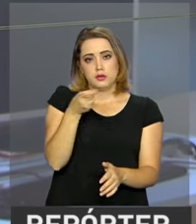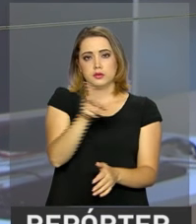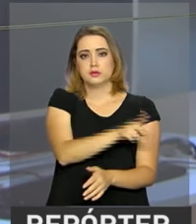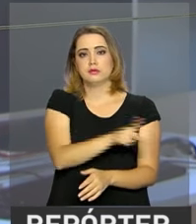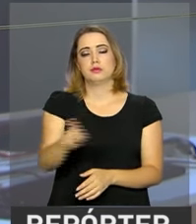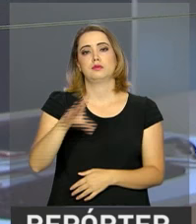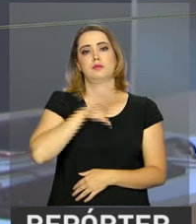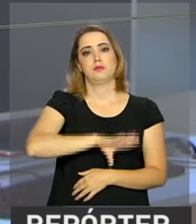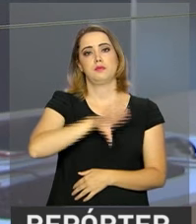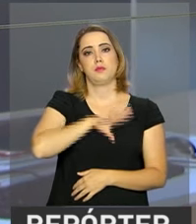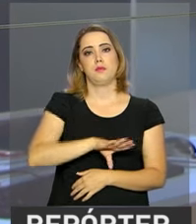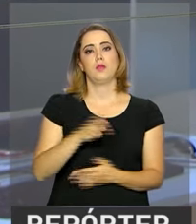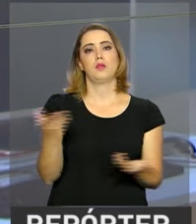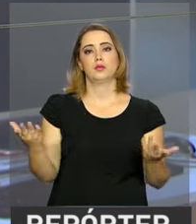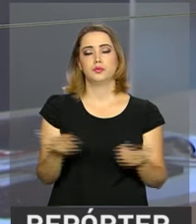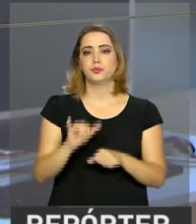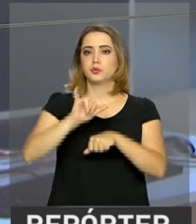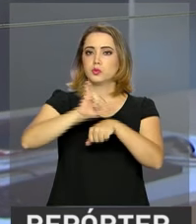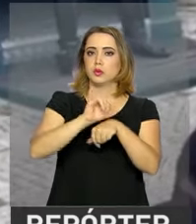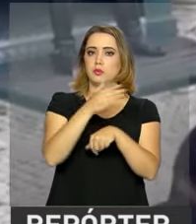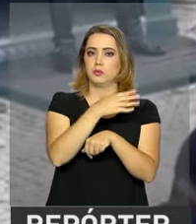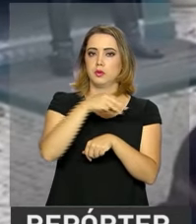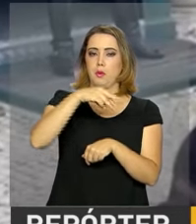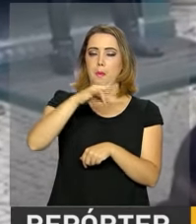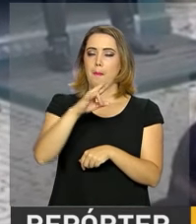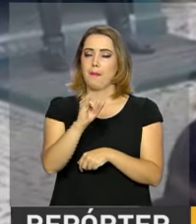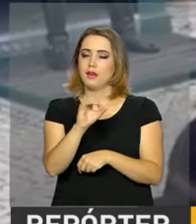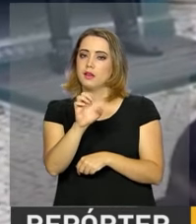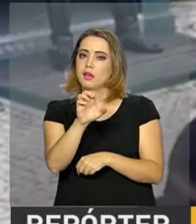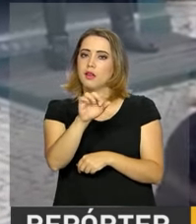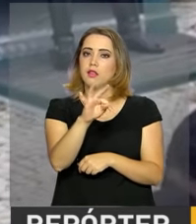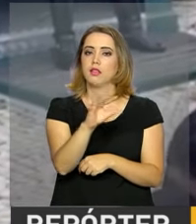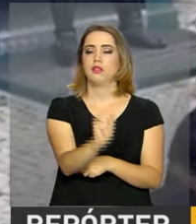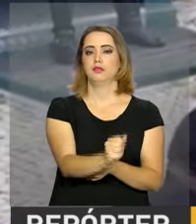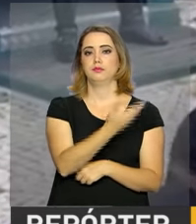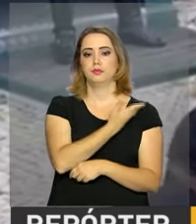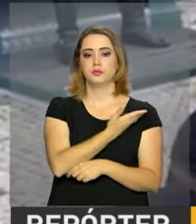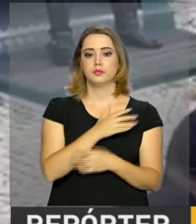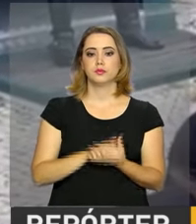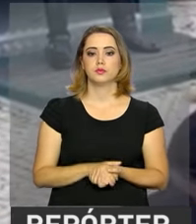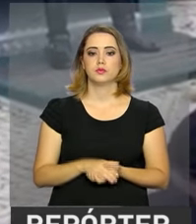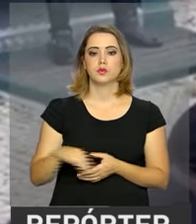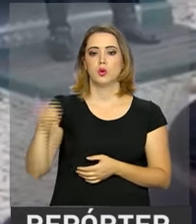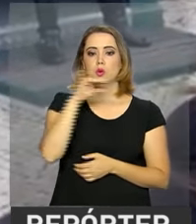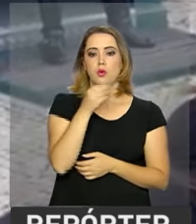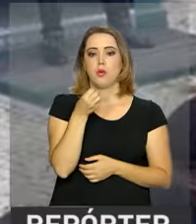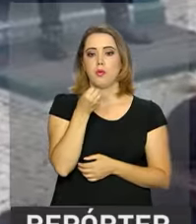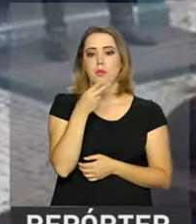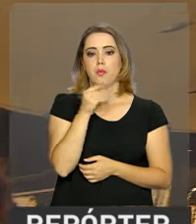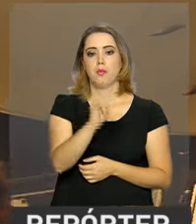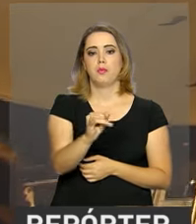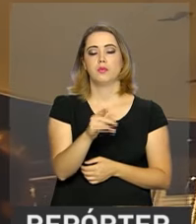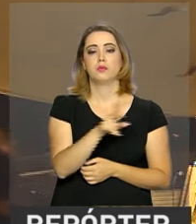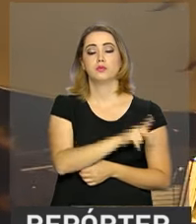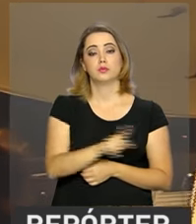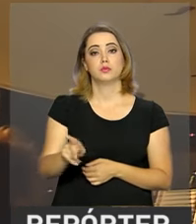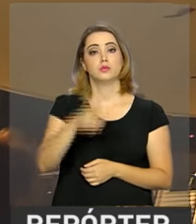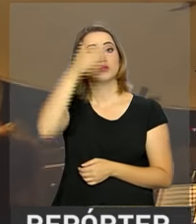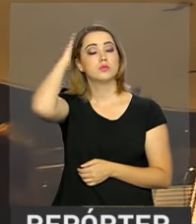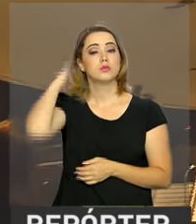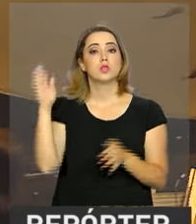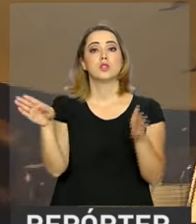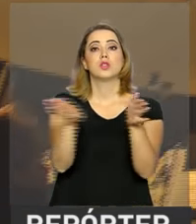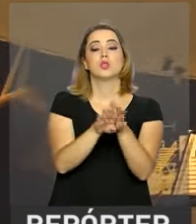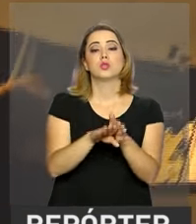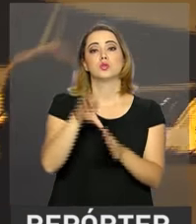Marieta Casarré tem os detalhes. Olá, bom dia a todos. O presidente da República, Michel Temer, chegou a Lisboa